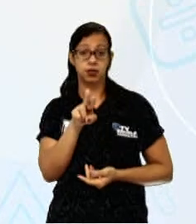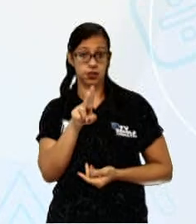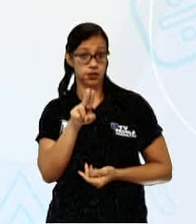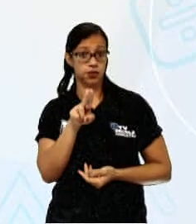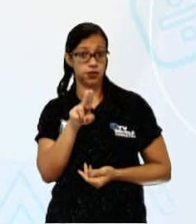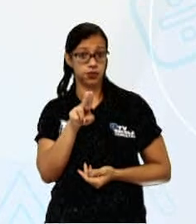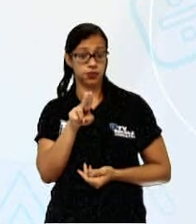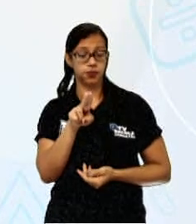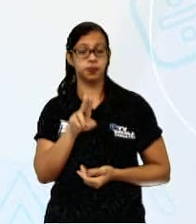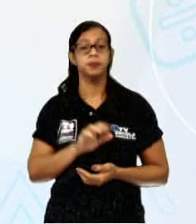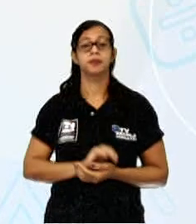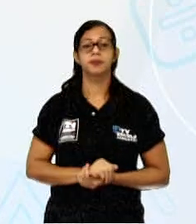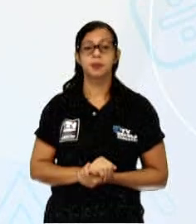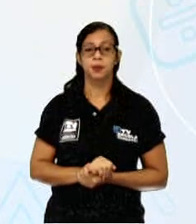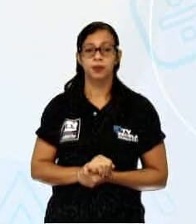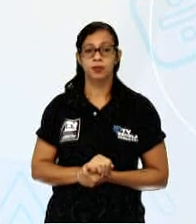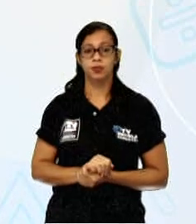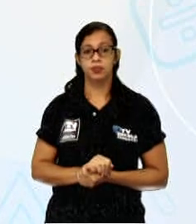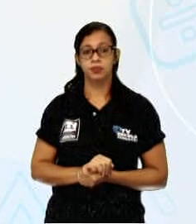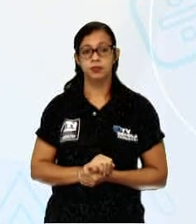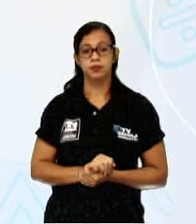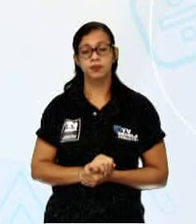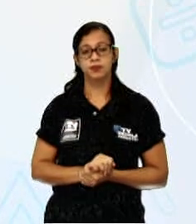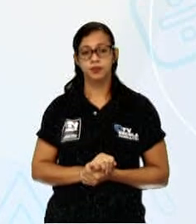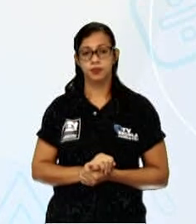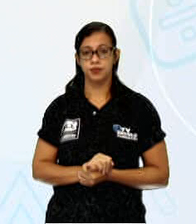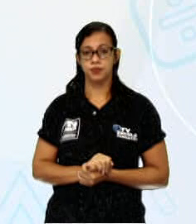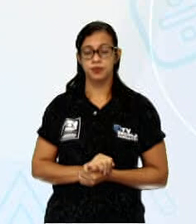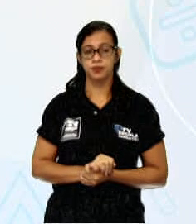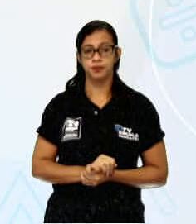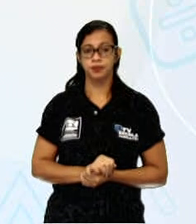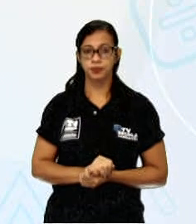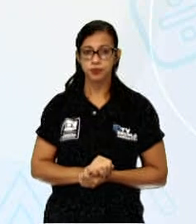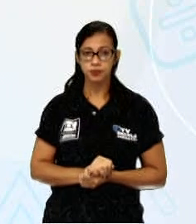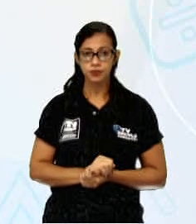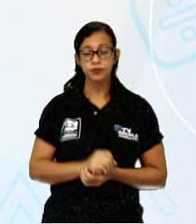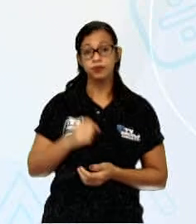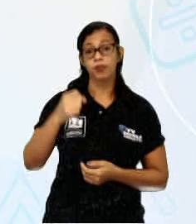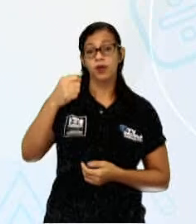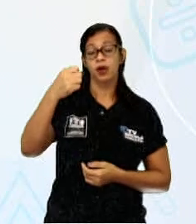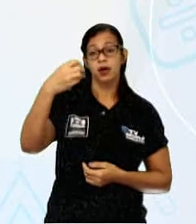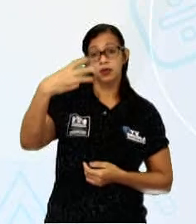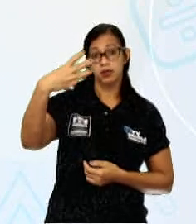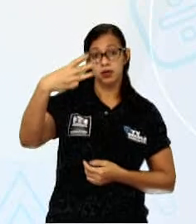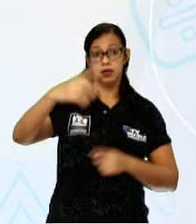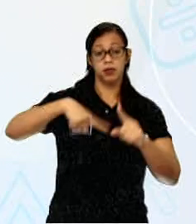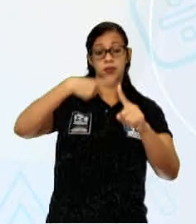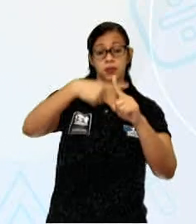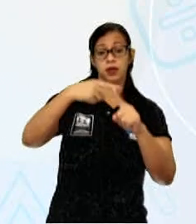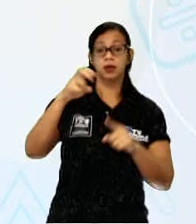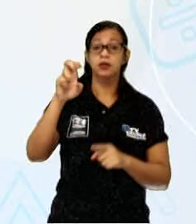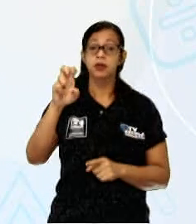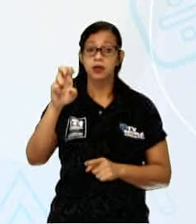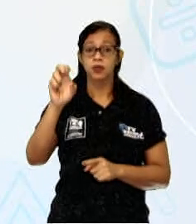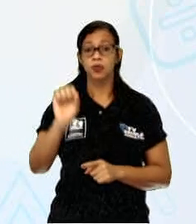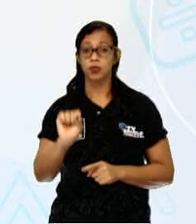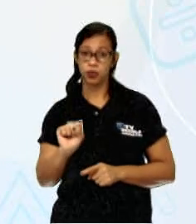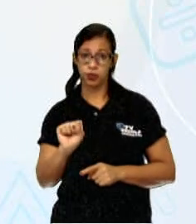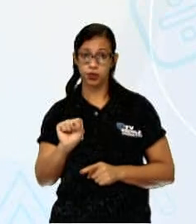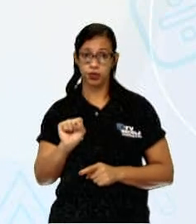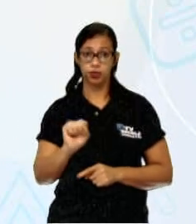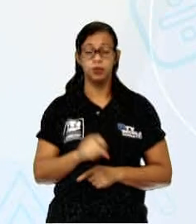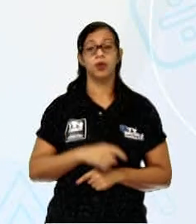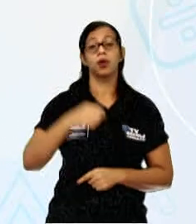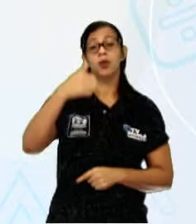ao minuendo nós vamos fazer a operação três mais 581